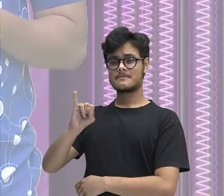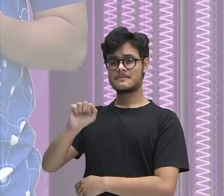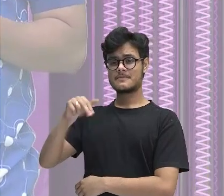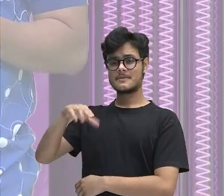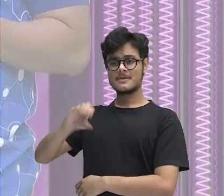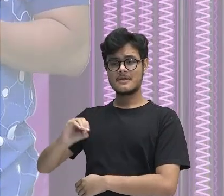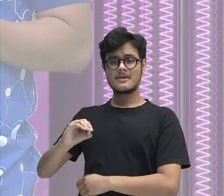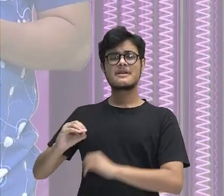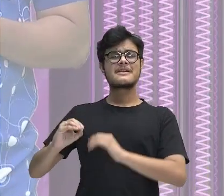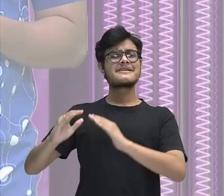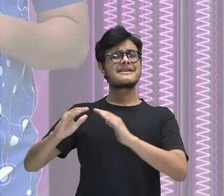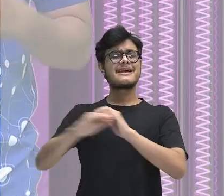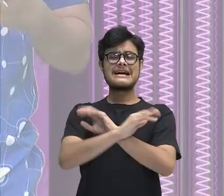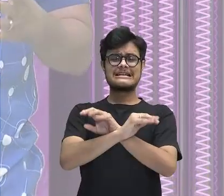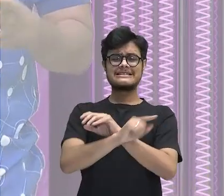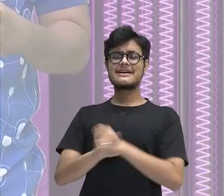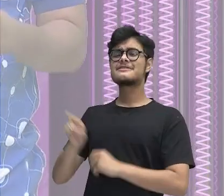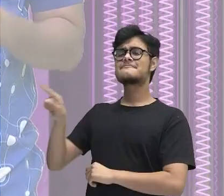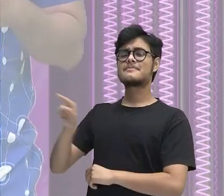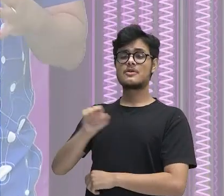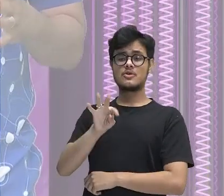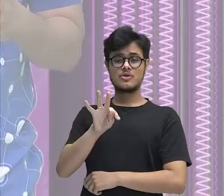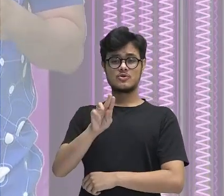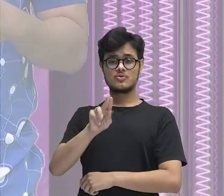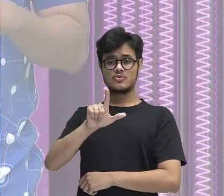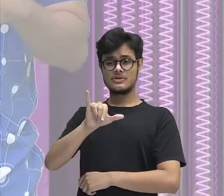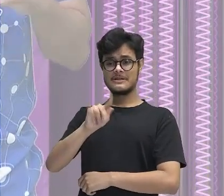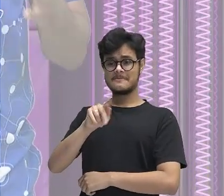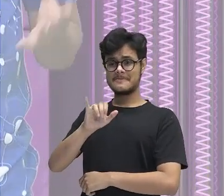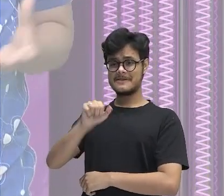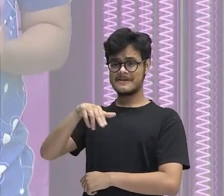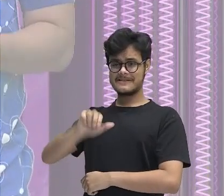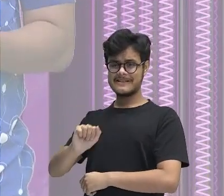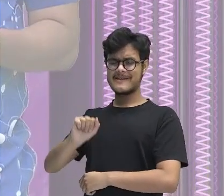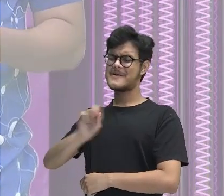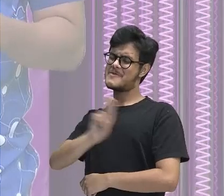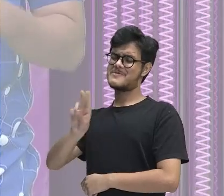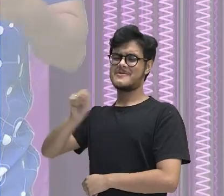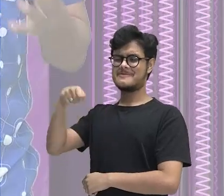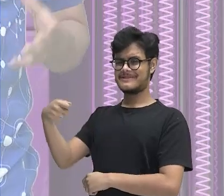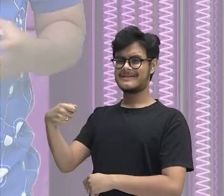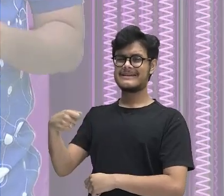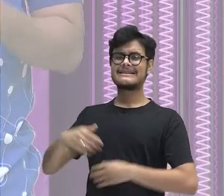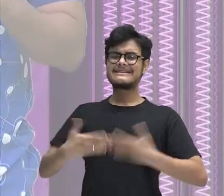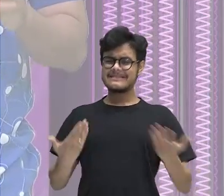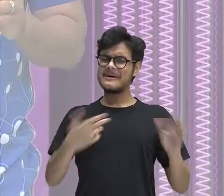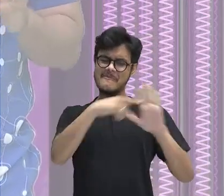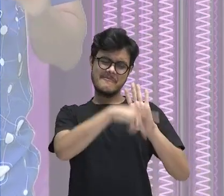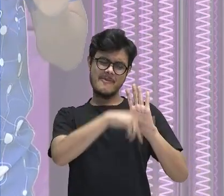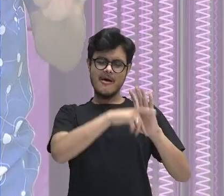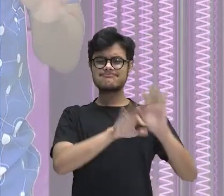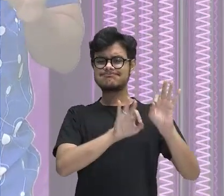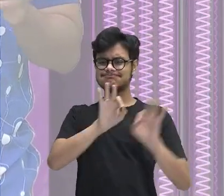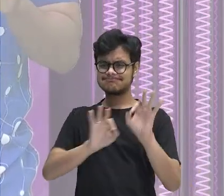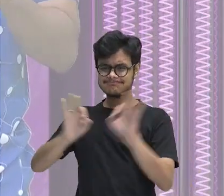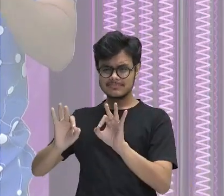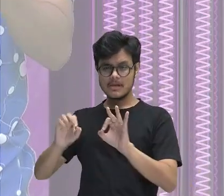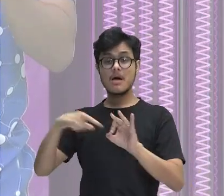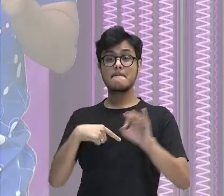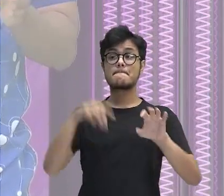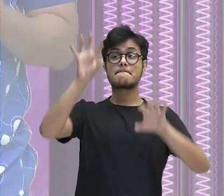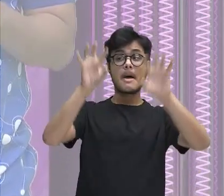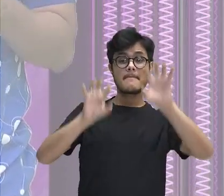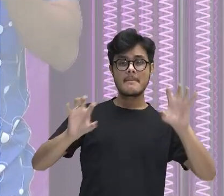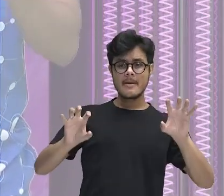de Tulipiana, né? Essa cidade é uma cidade que foi planejada e cada ponto, né?